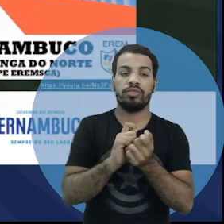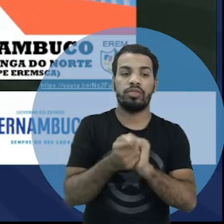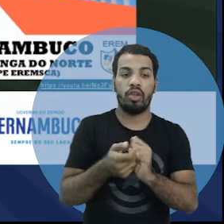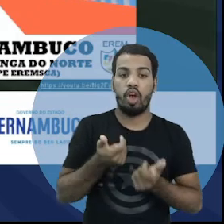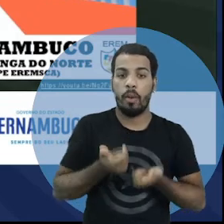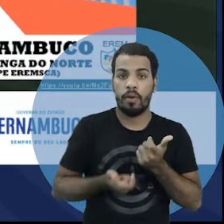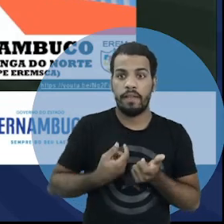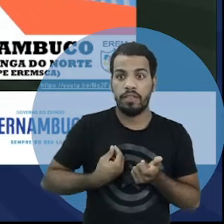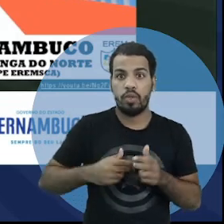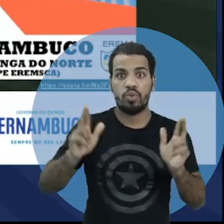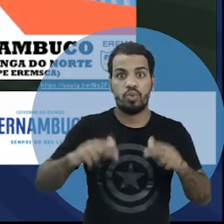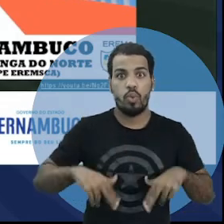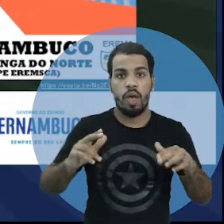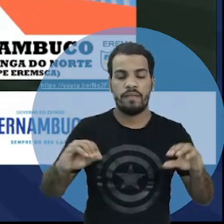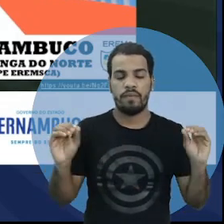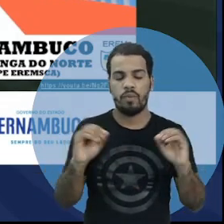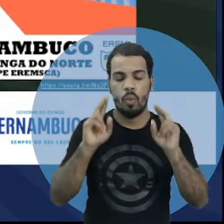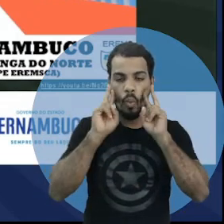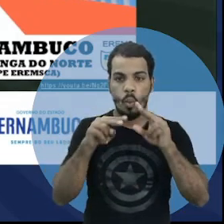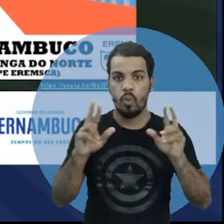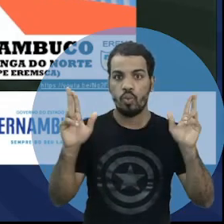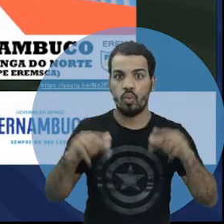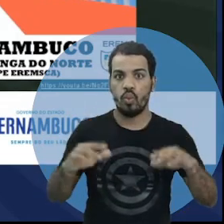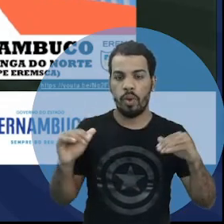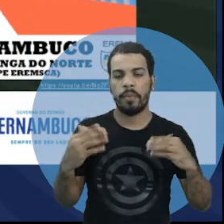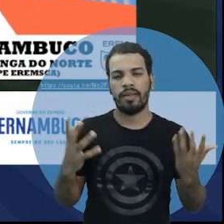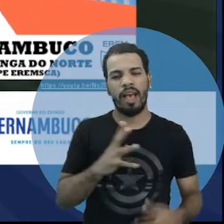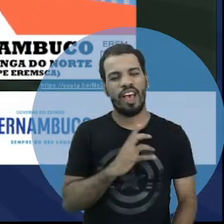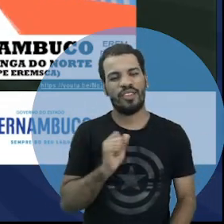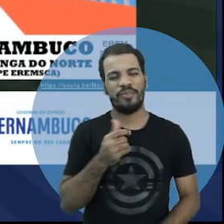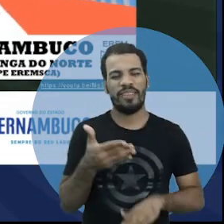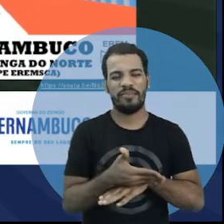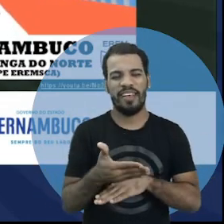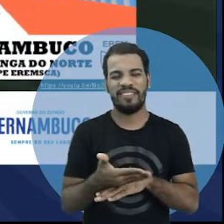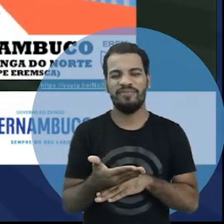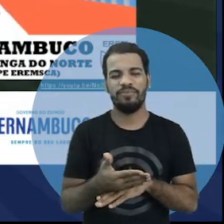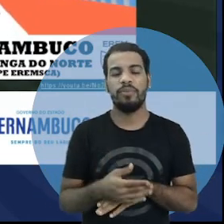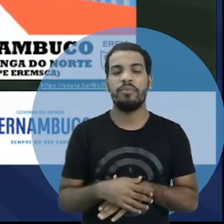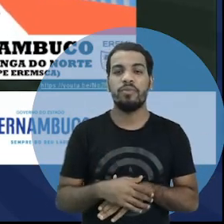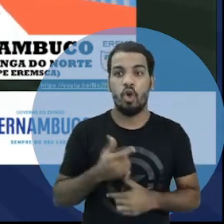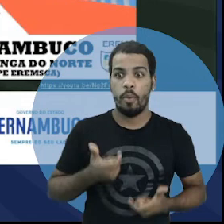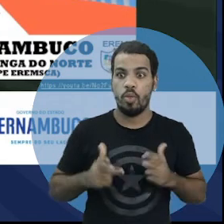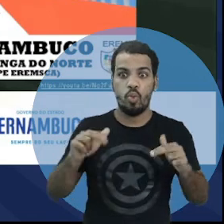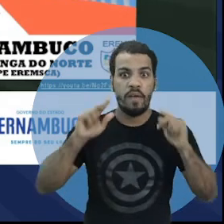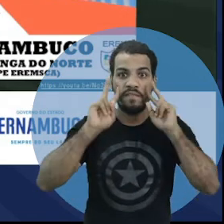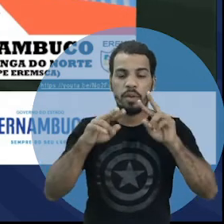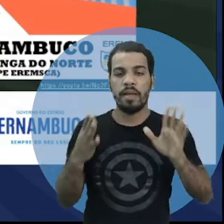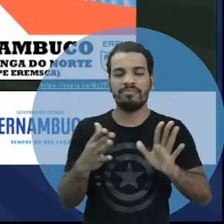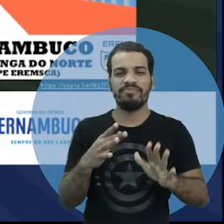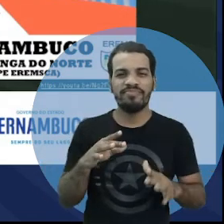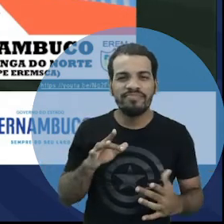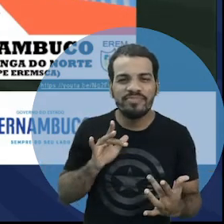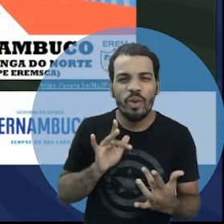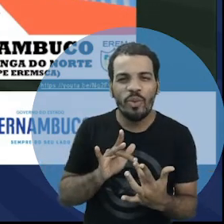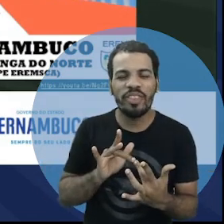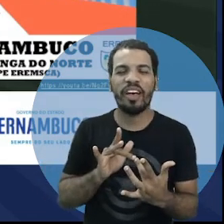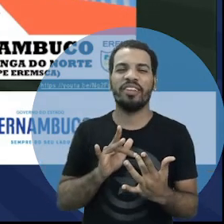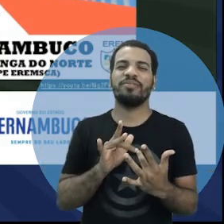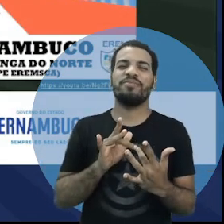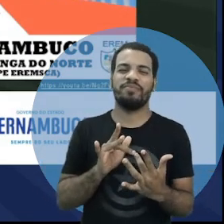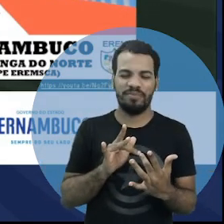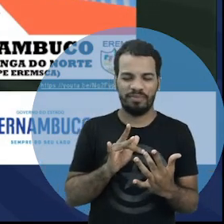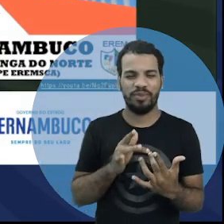como vocês vão ver aqui alunos que nunca viram, mas adoraram participar, para ter esse contato, literalmente mesmo,